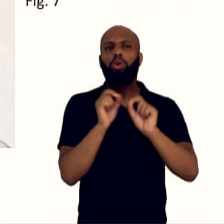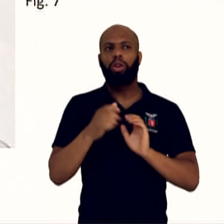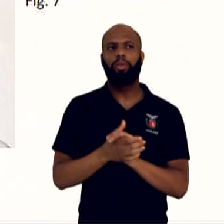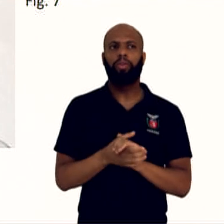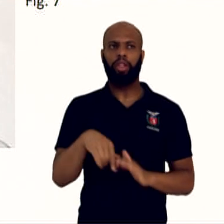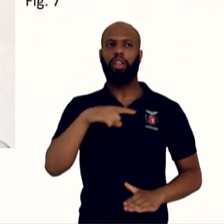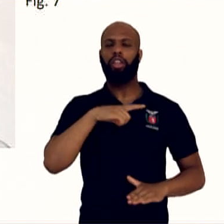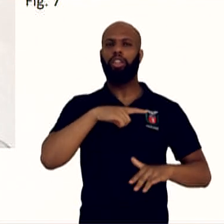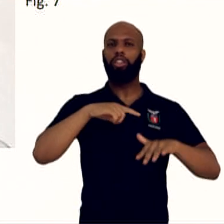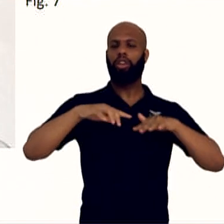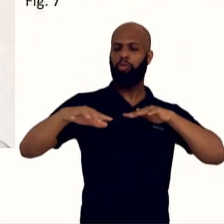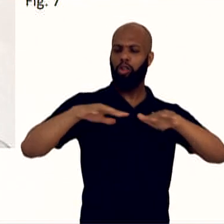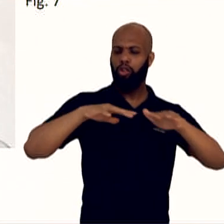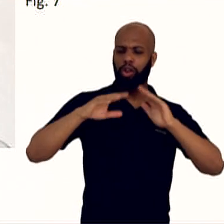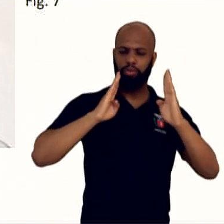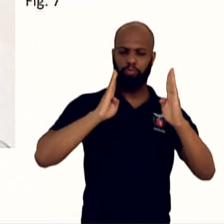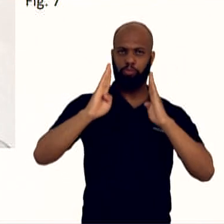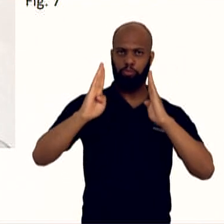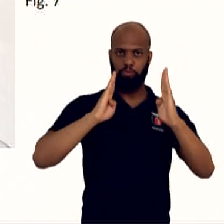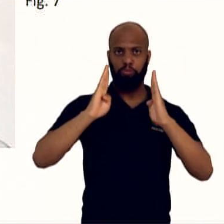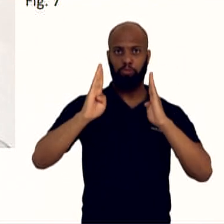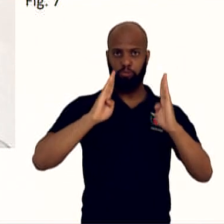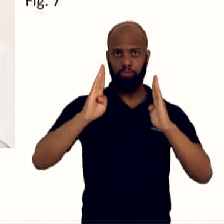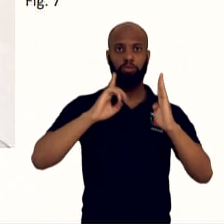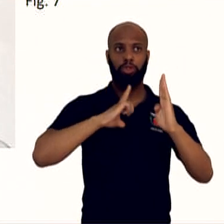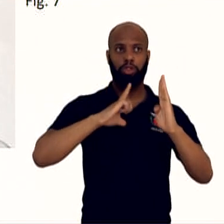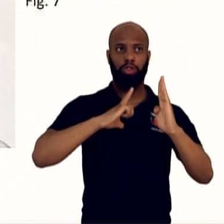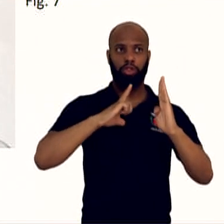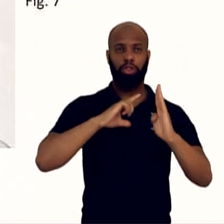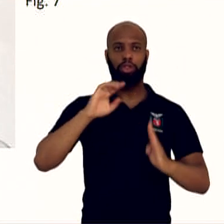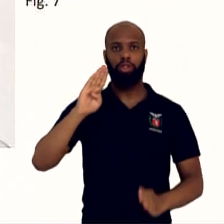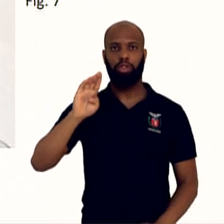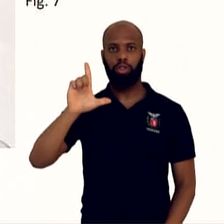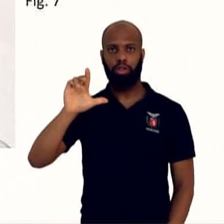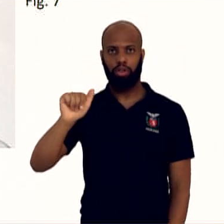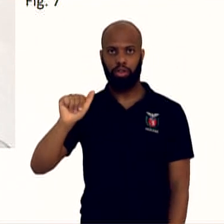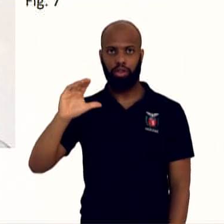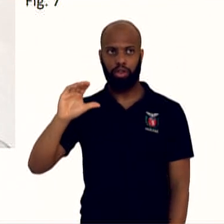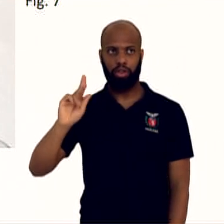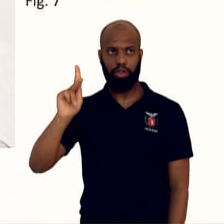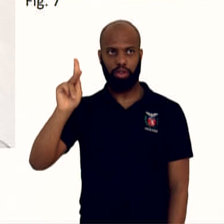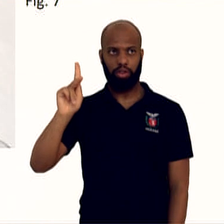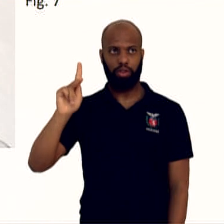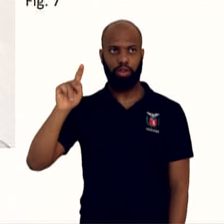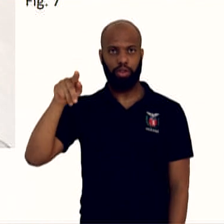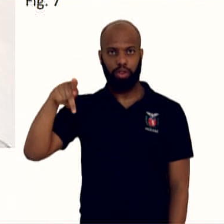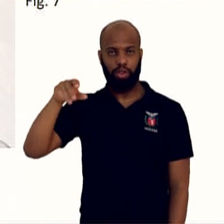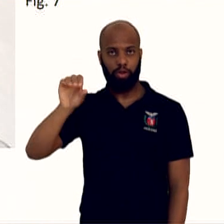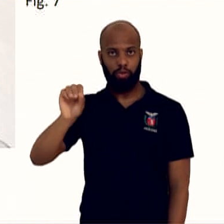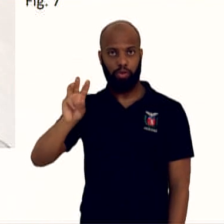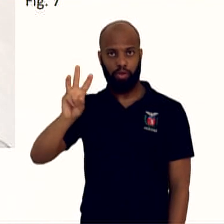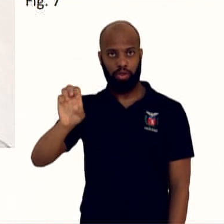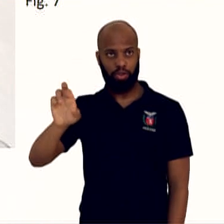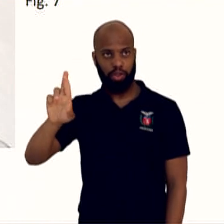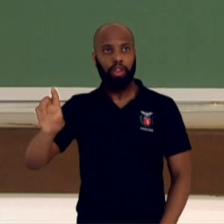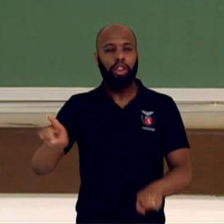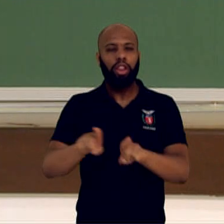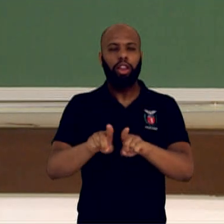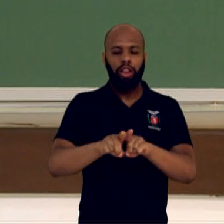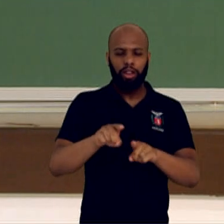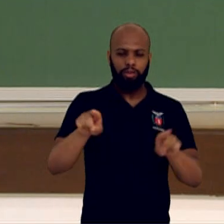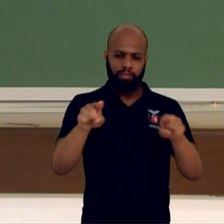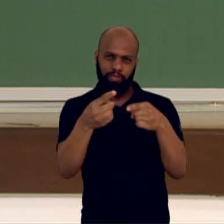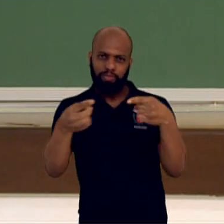né, nesse período, aqui no Brasil, o movimento que se chama Black Power, e as músicas com o ritmo do funk. Então,